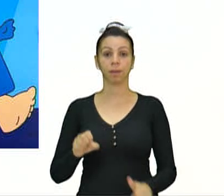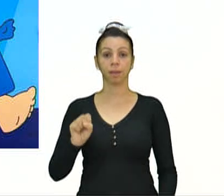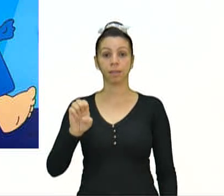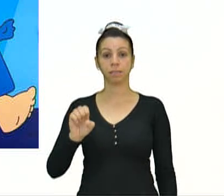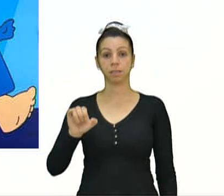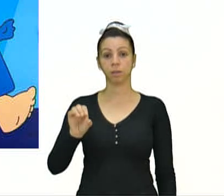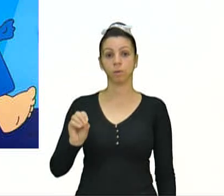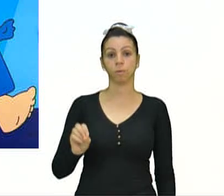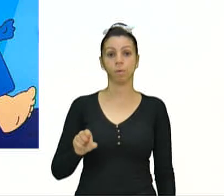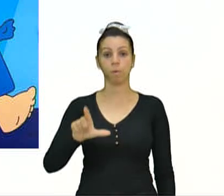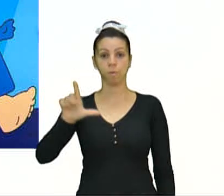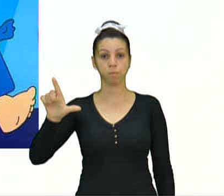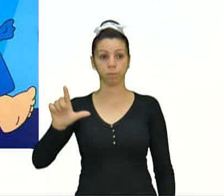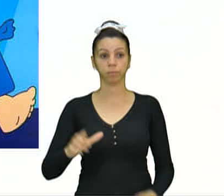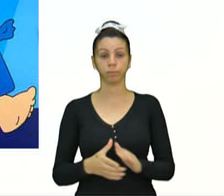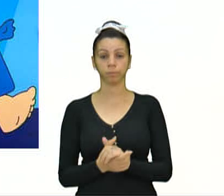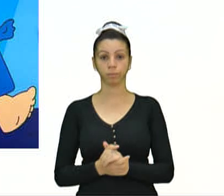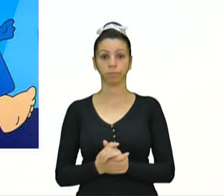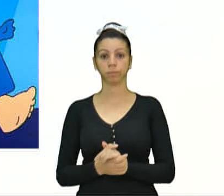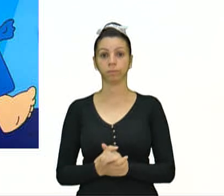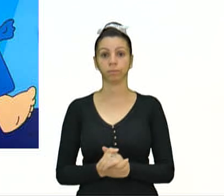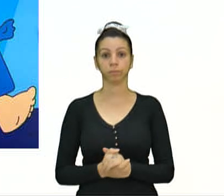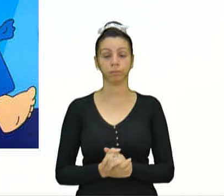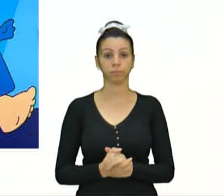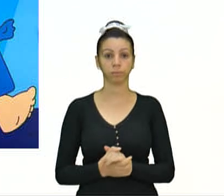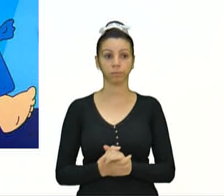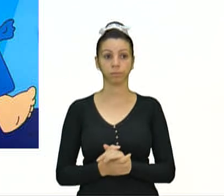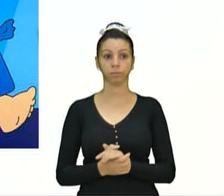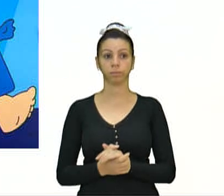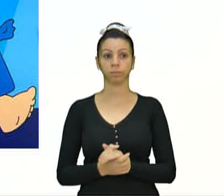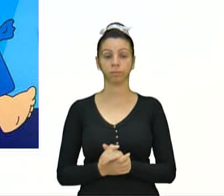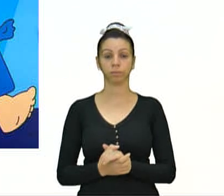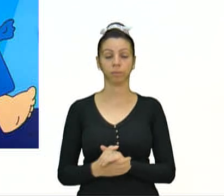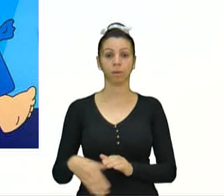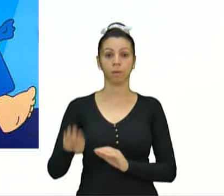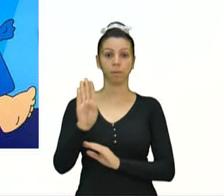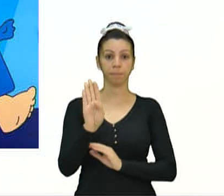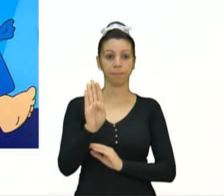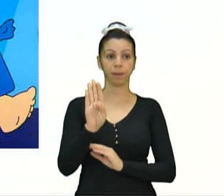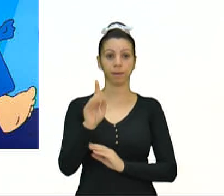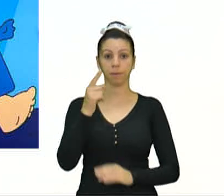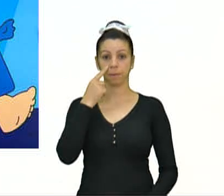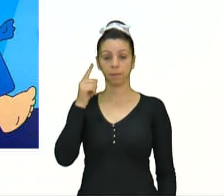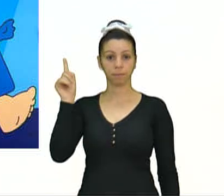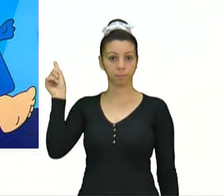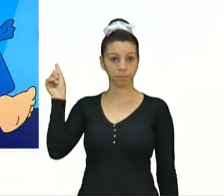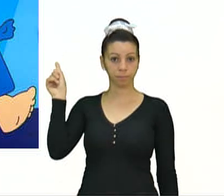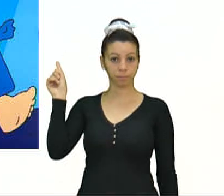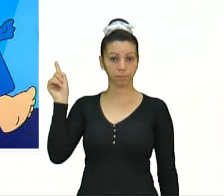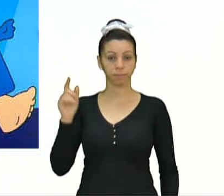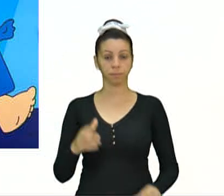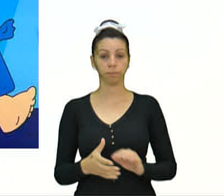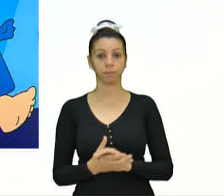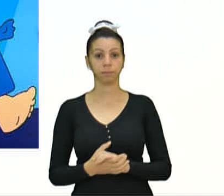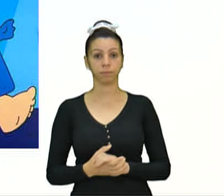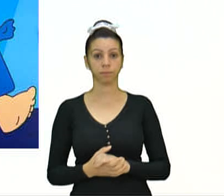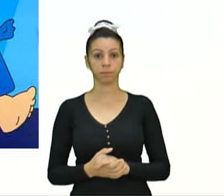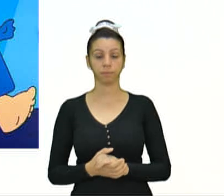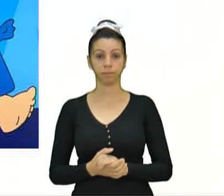A letra B tá aqui, ó, aqui embaixo, o Ollie, o Sid e a Millie, que foi da Olimpíada de